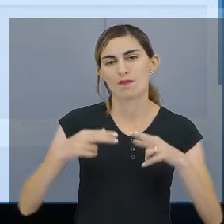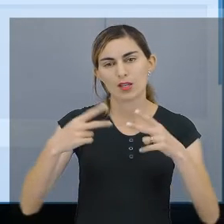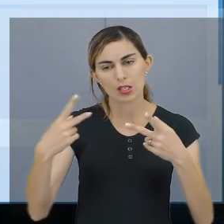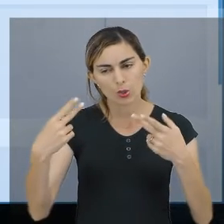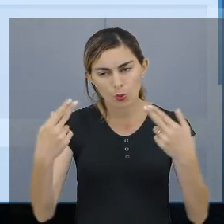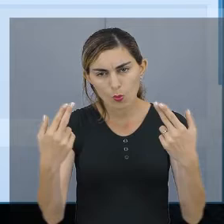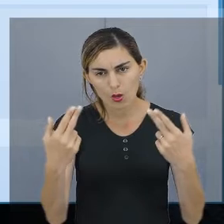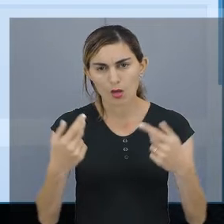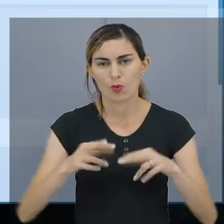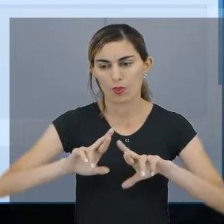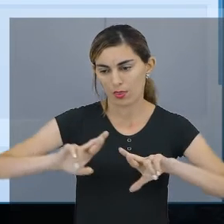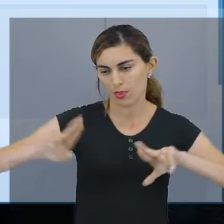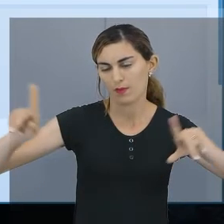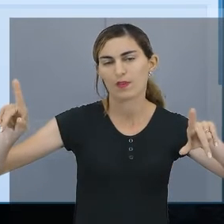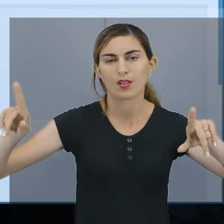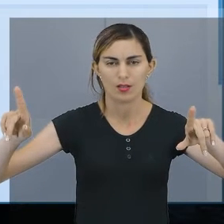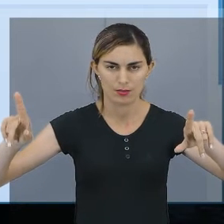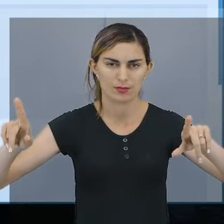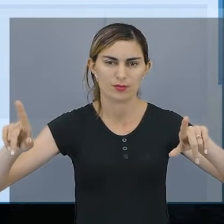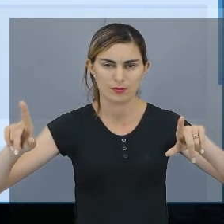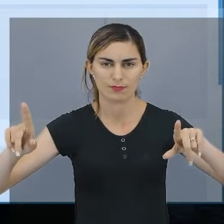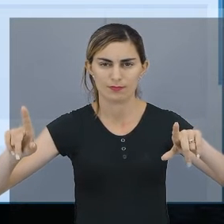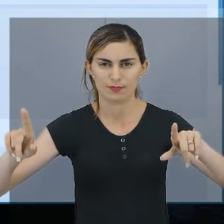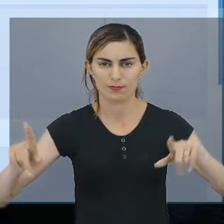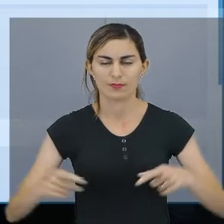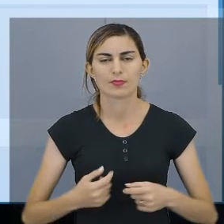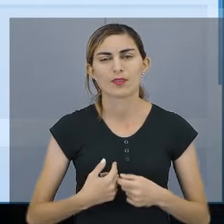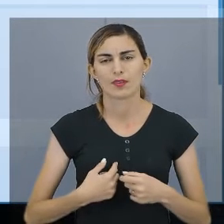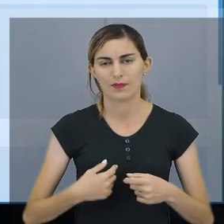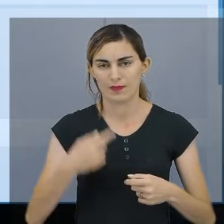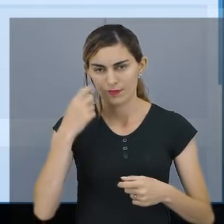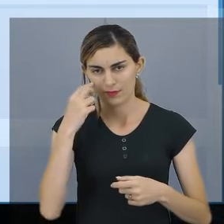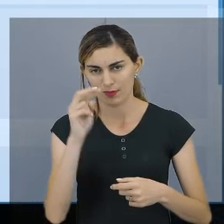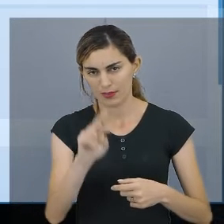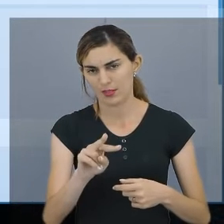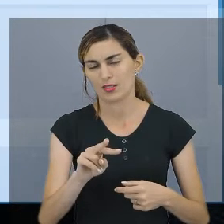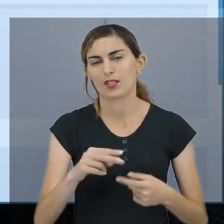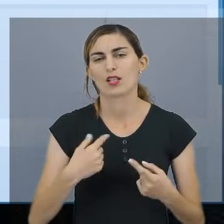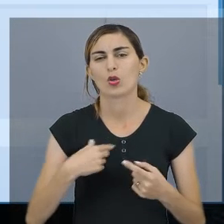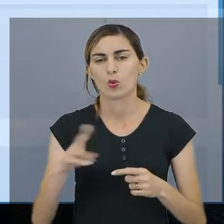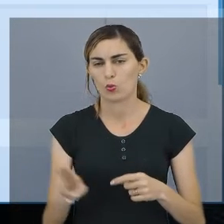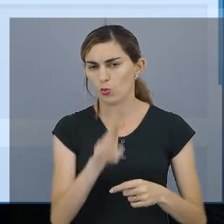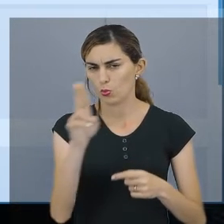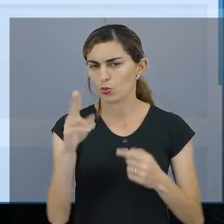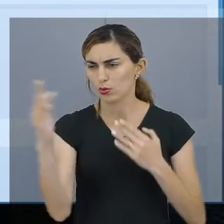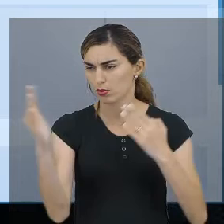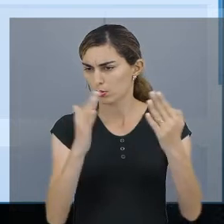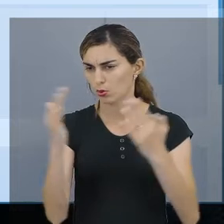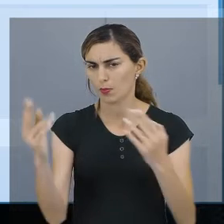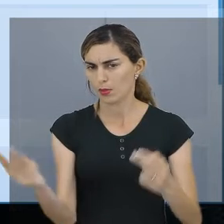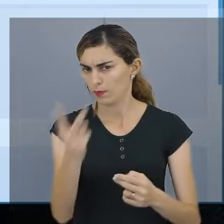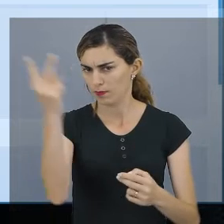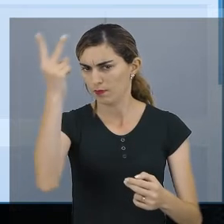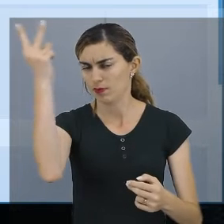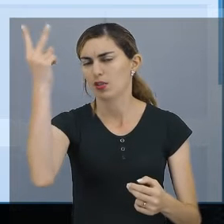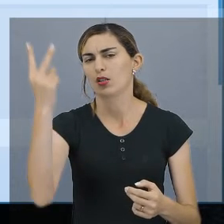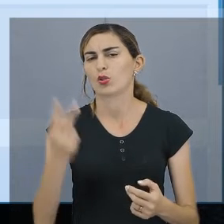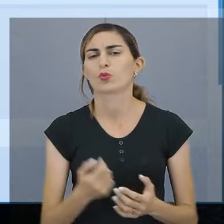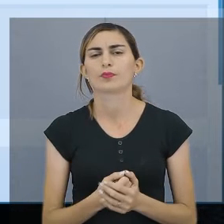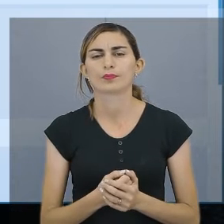igual e diferente. Os operadores relacionais são utilizados para comparar valores. São